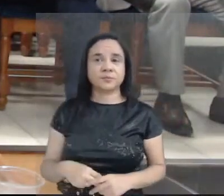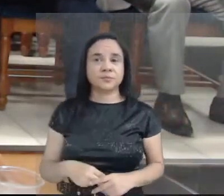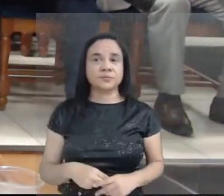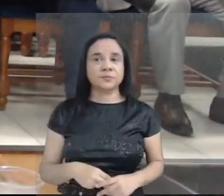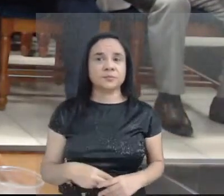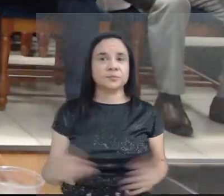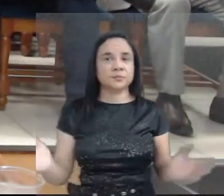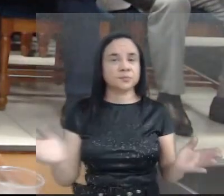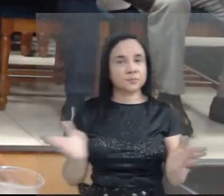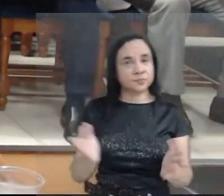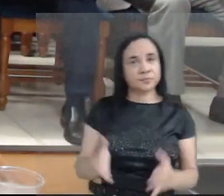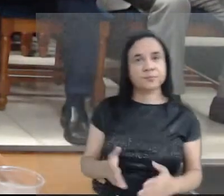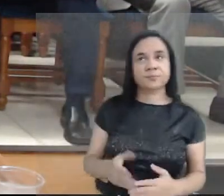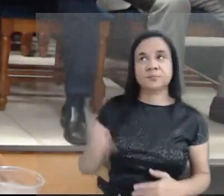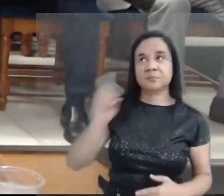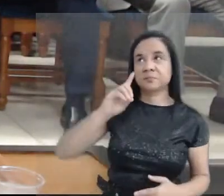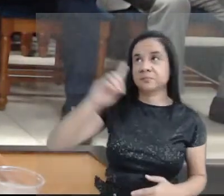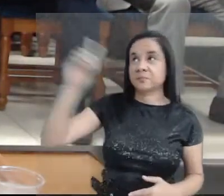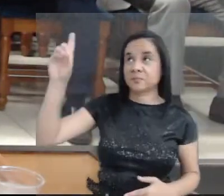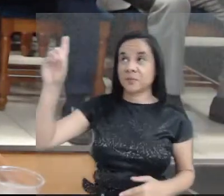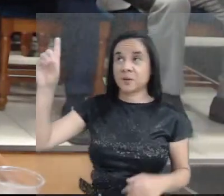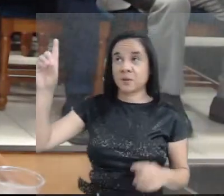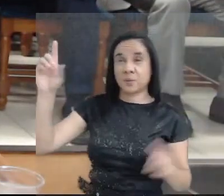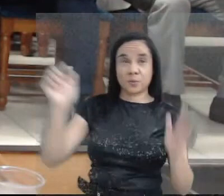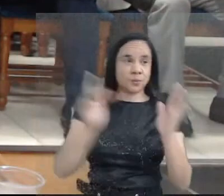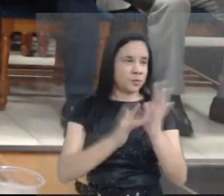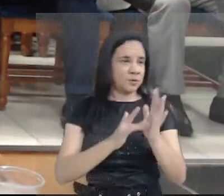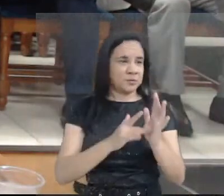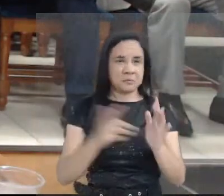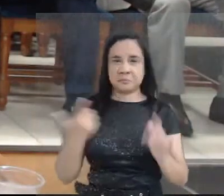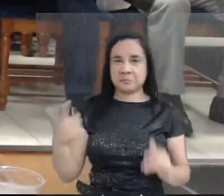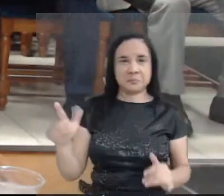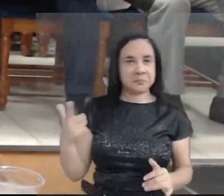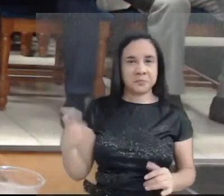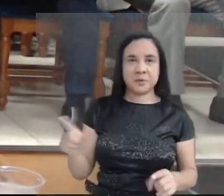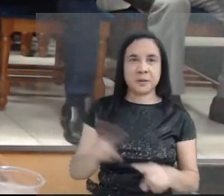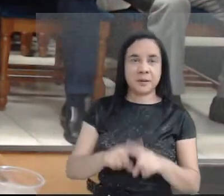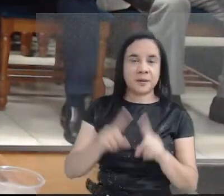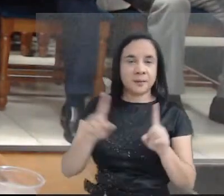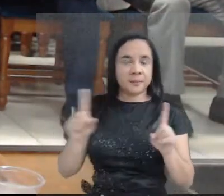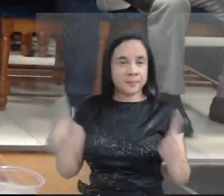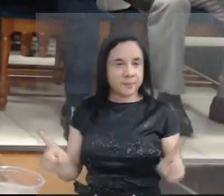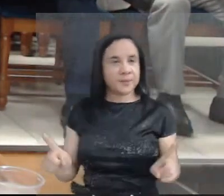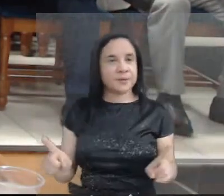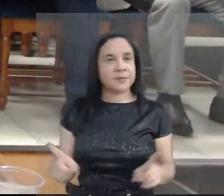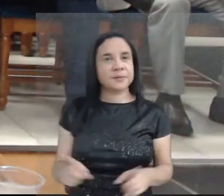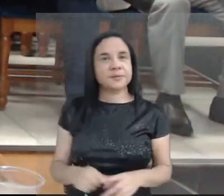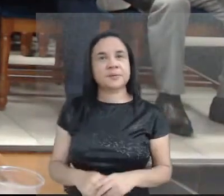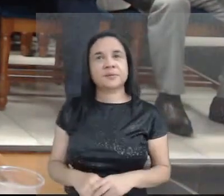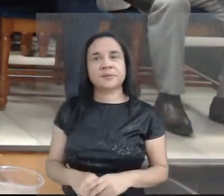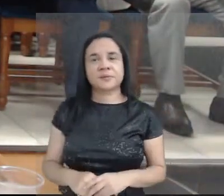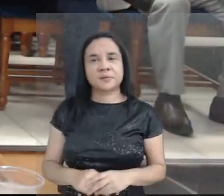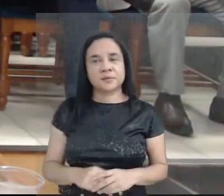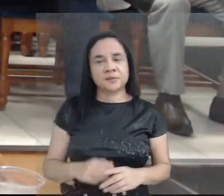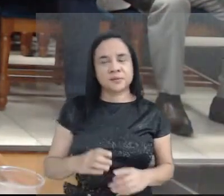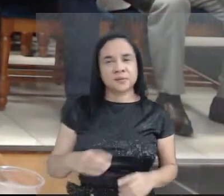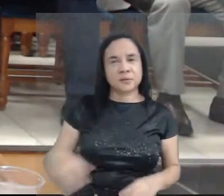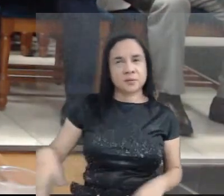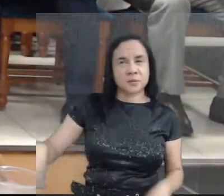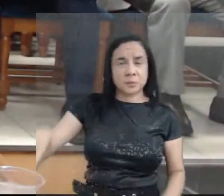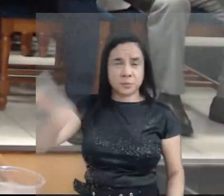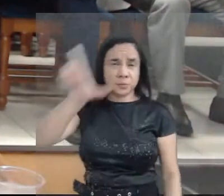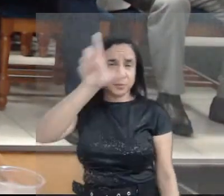e agora já não era Deus mais o alvo principal, mas o bem-estar, sobretudo na cúpula que